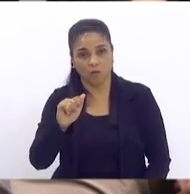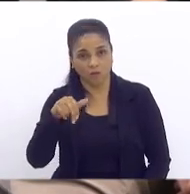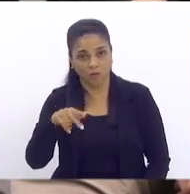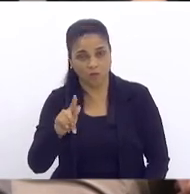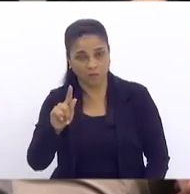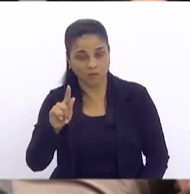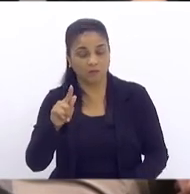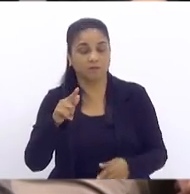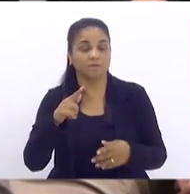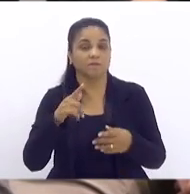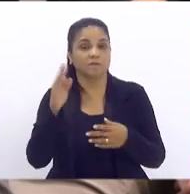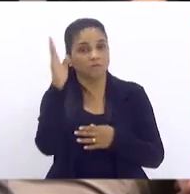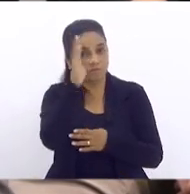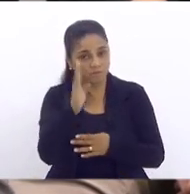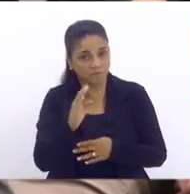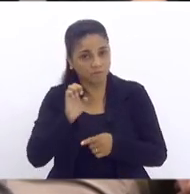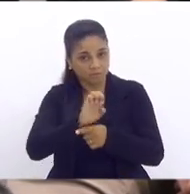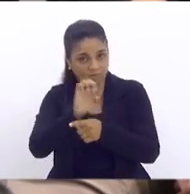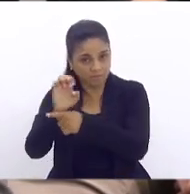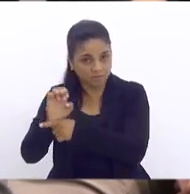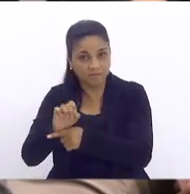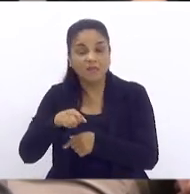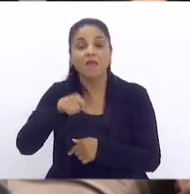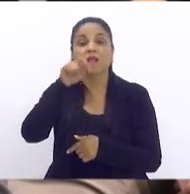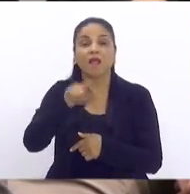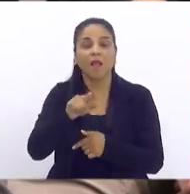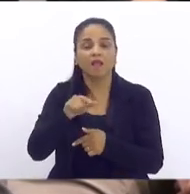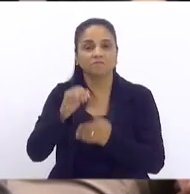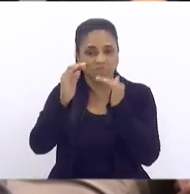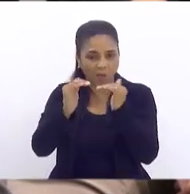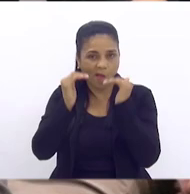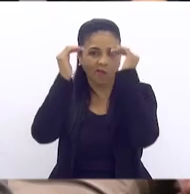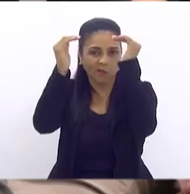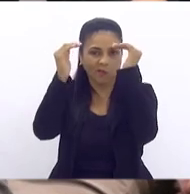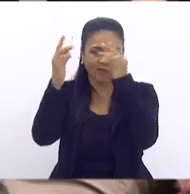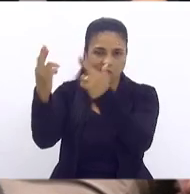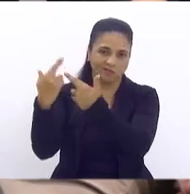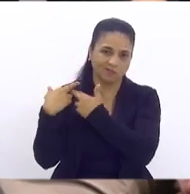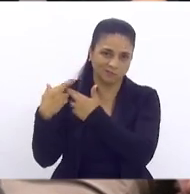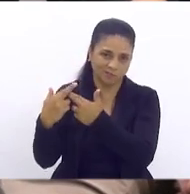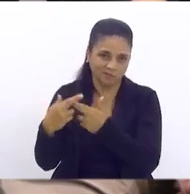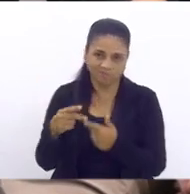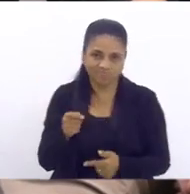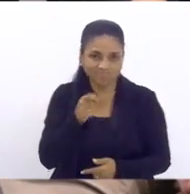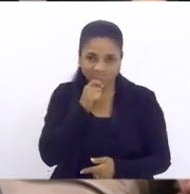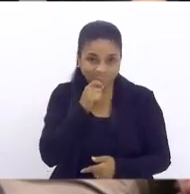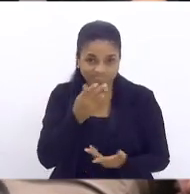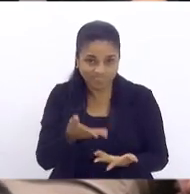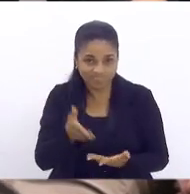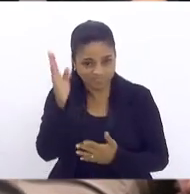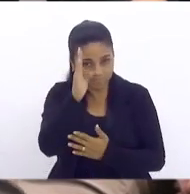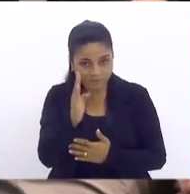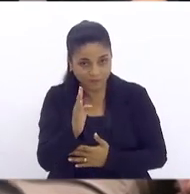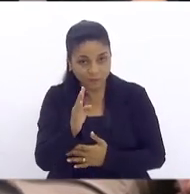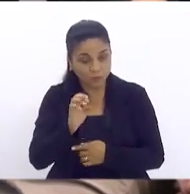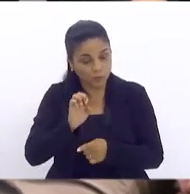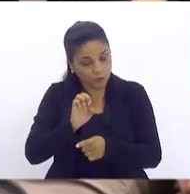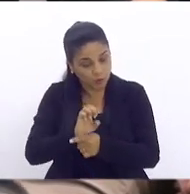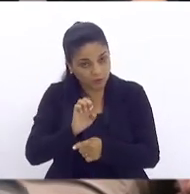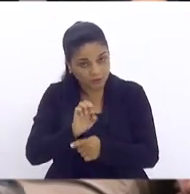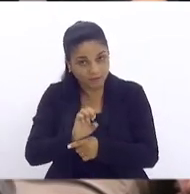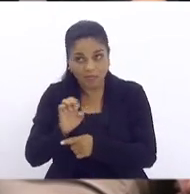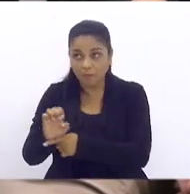ratificar foi a não definição de quem é essa autoridade competente. Tá? E isso nós estamos falando do Estado